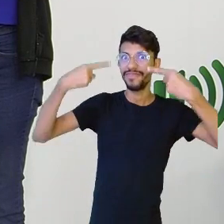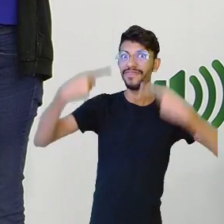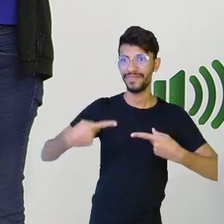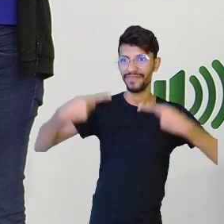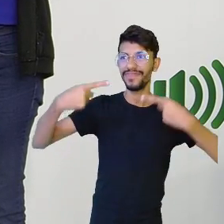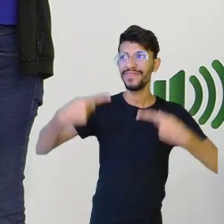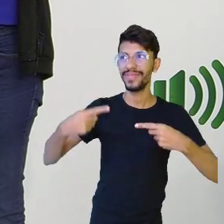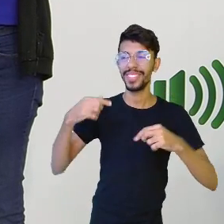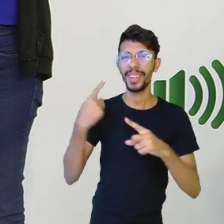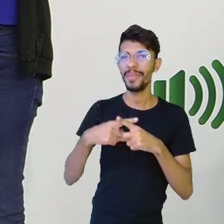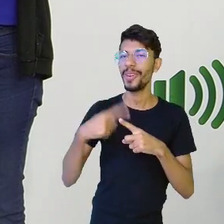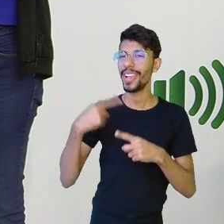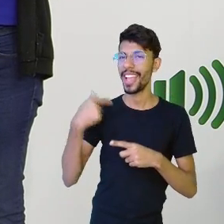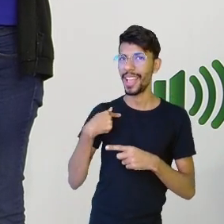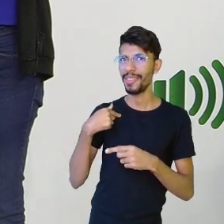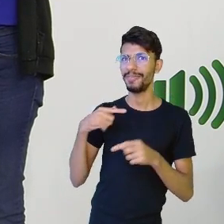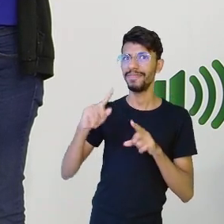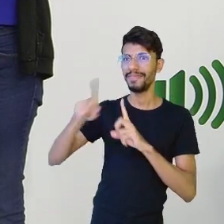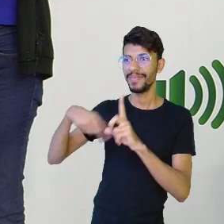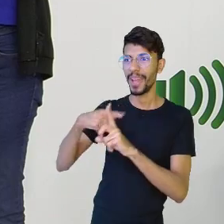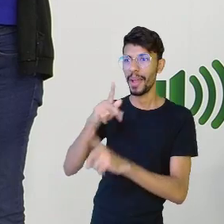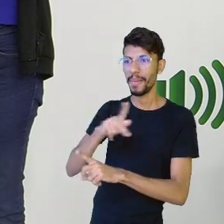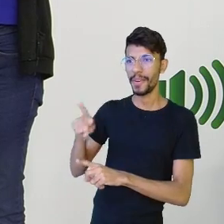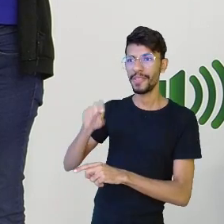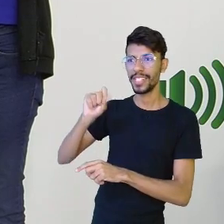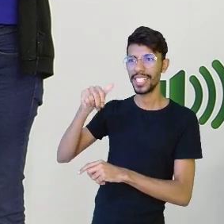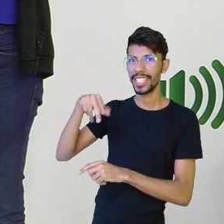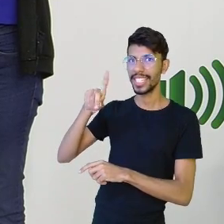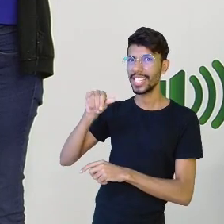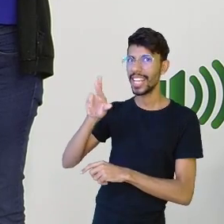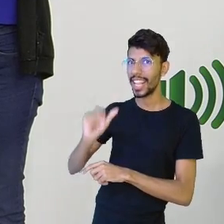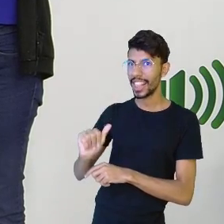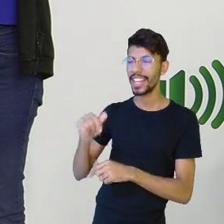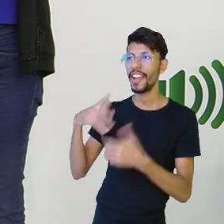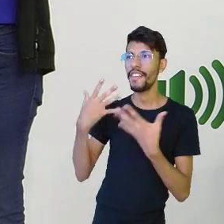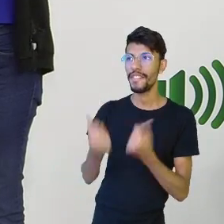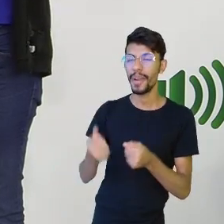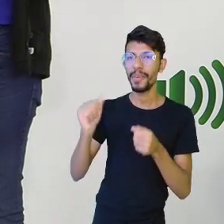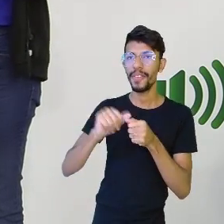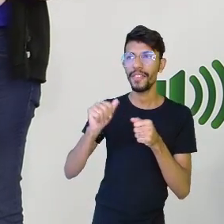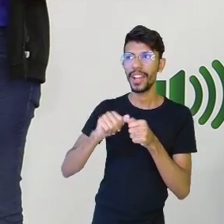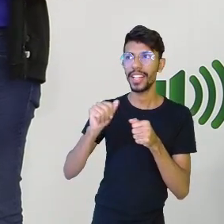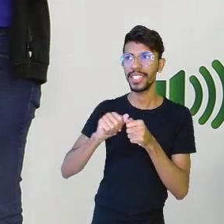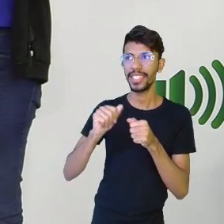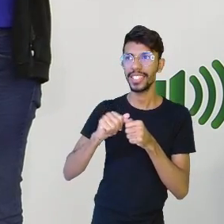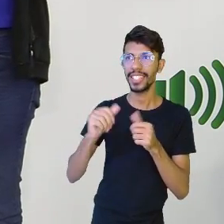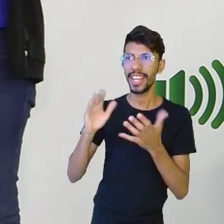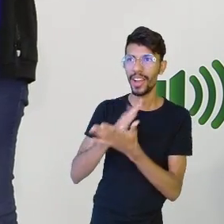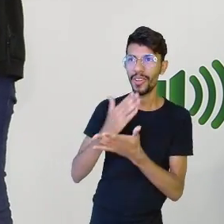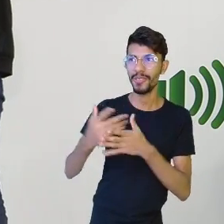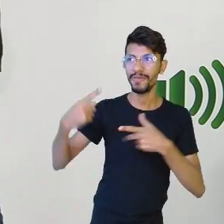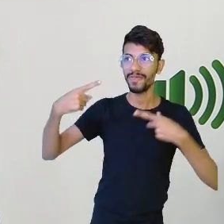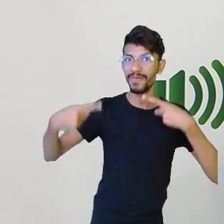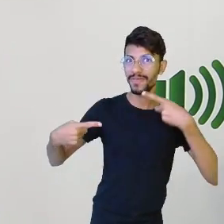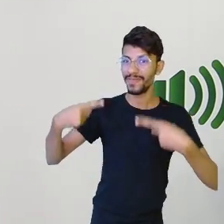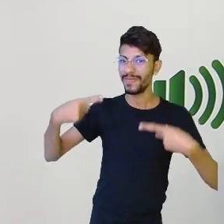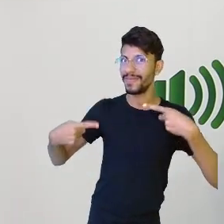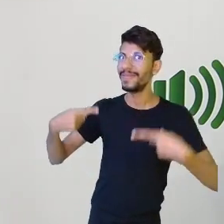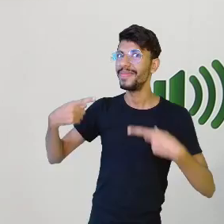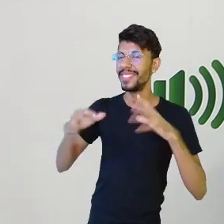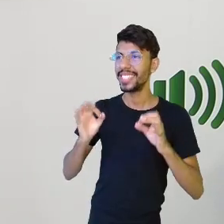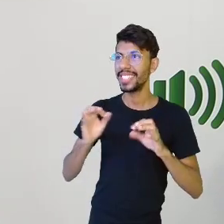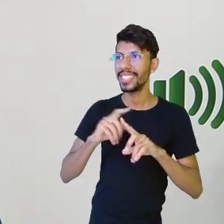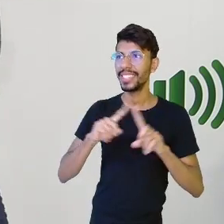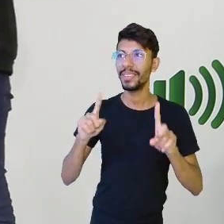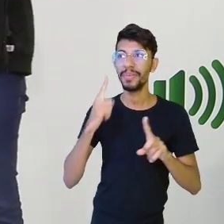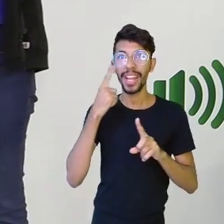professora Sandra vamos aqui fazer algumas partidas para ver. Deixa eu falar aqui uma coisa primeiro. Eu acho Certo.